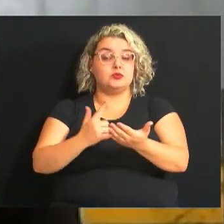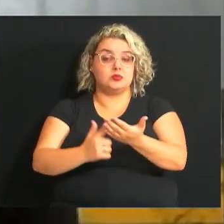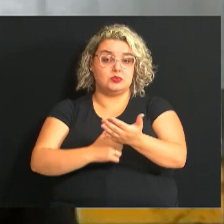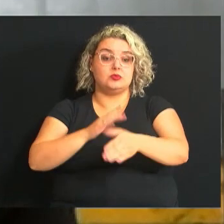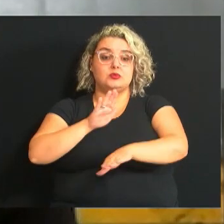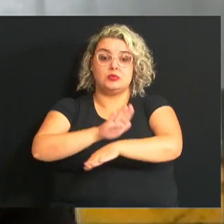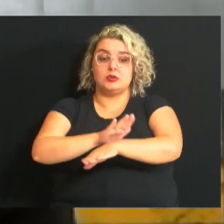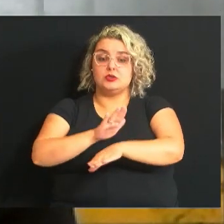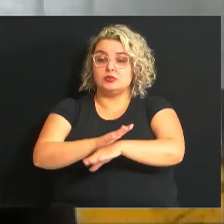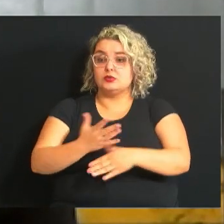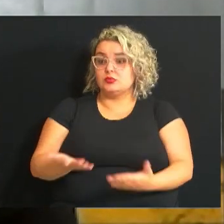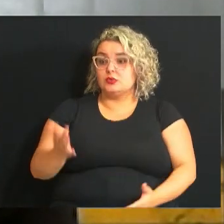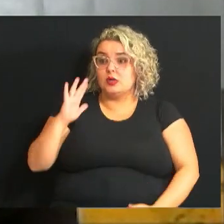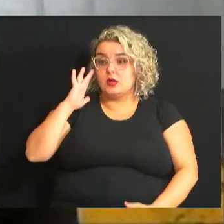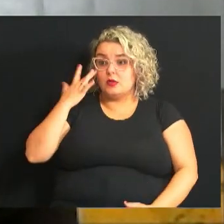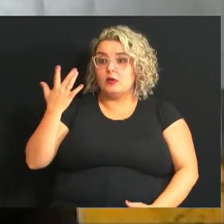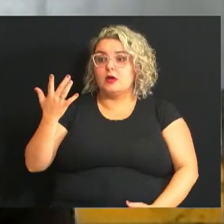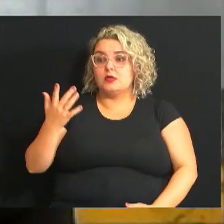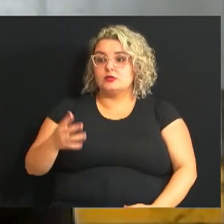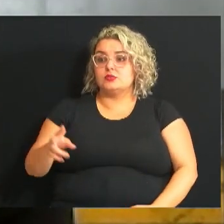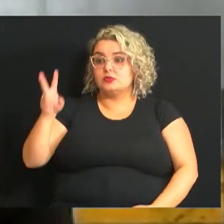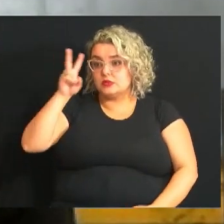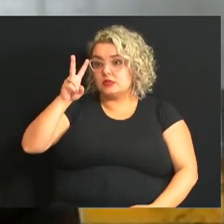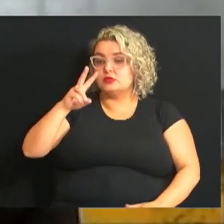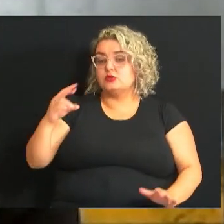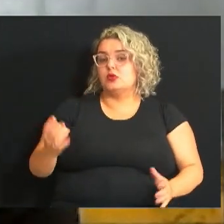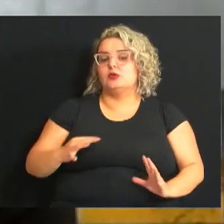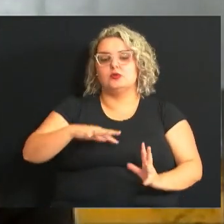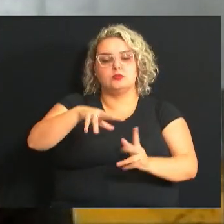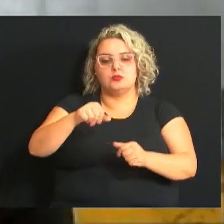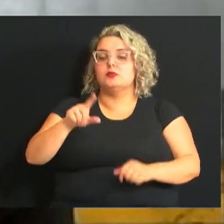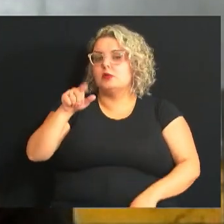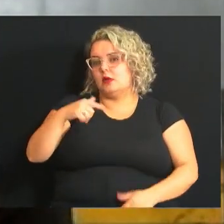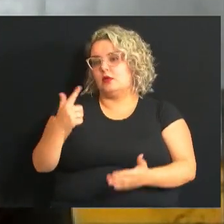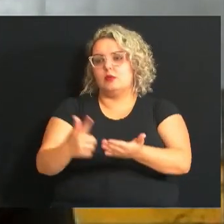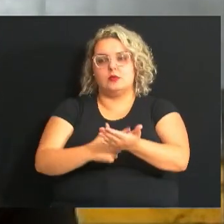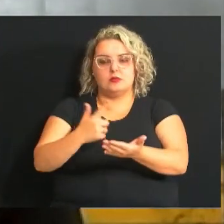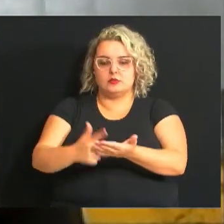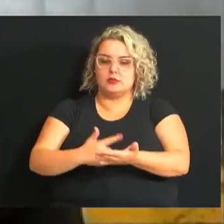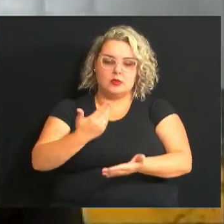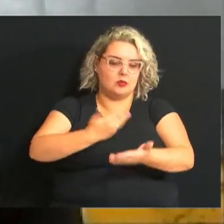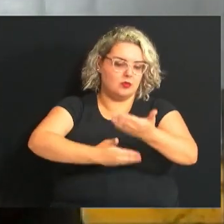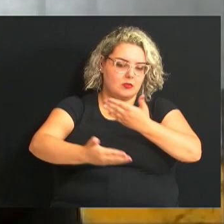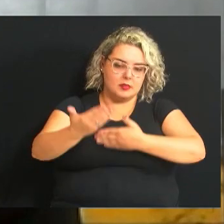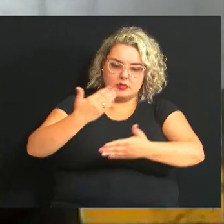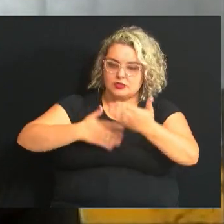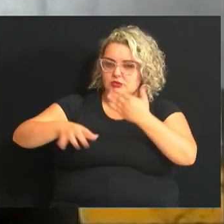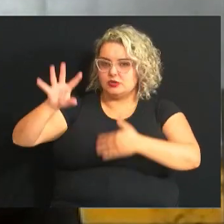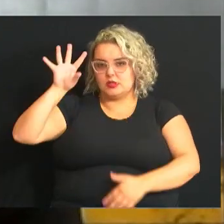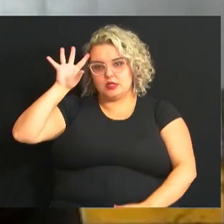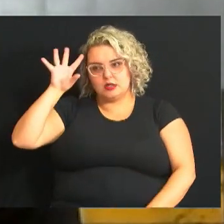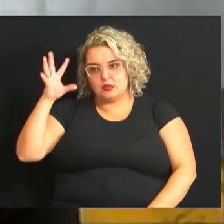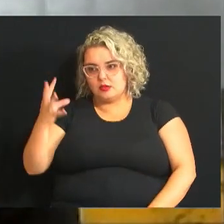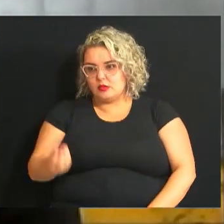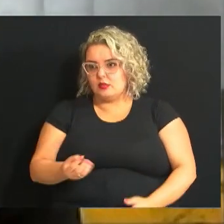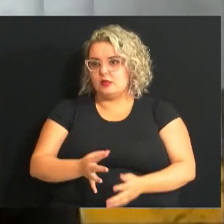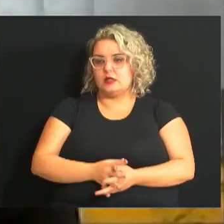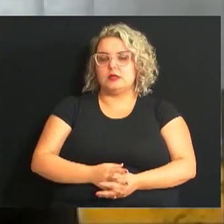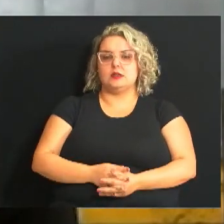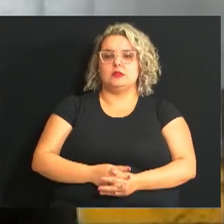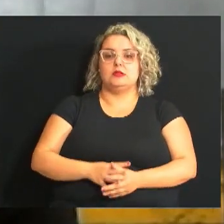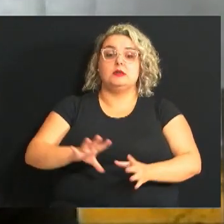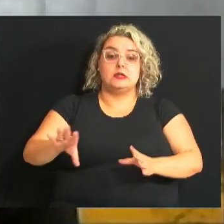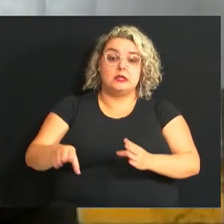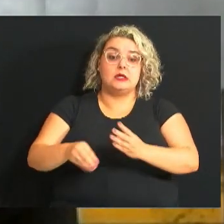o legado do mundo são os livros, né? Você compartilhar conhecimento e agregar valor na vida de